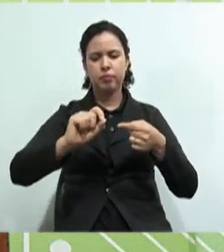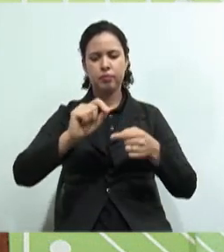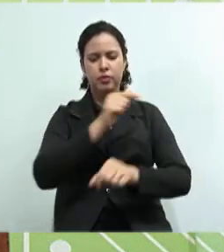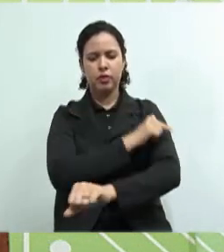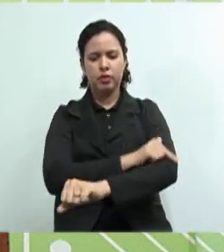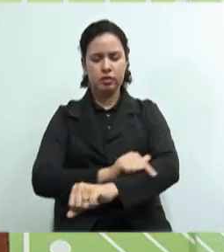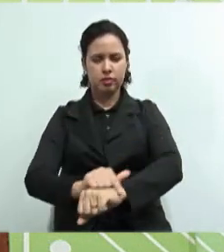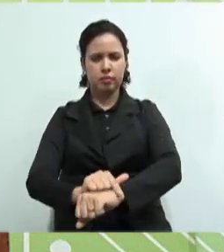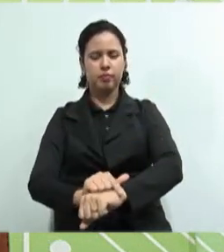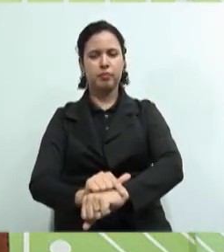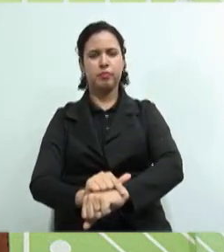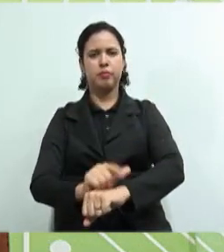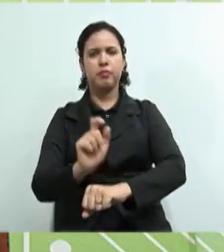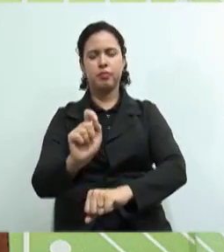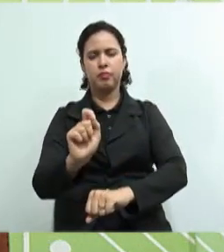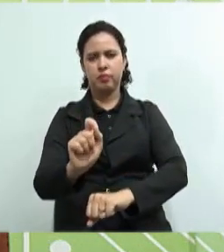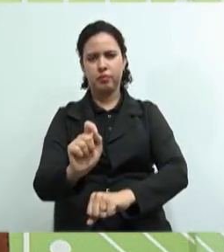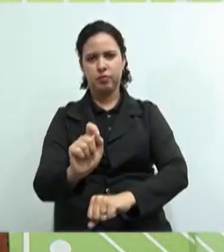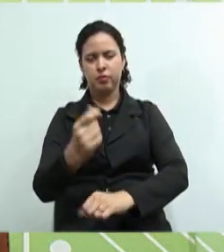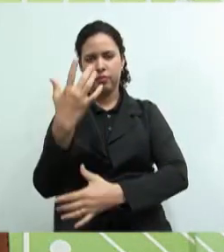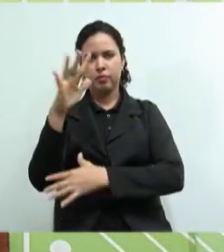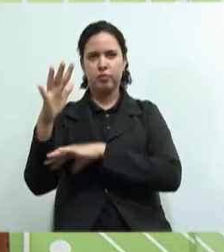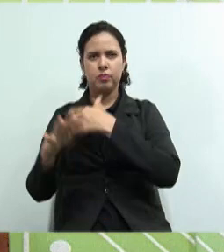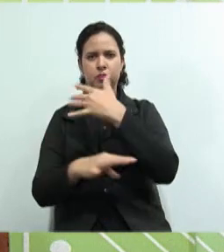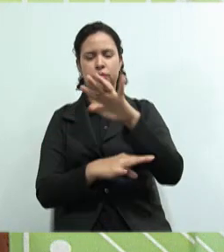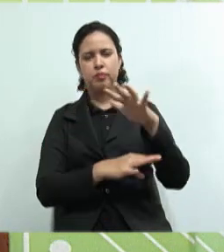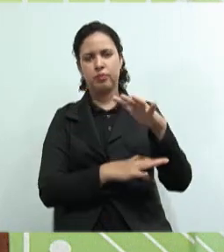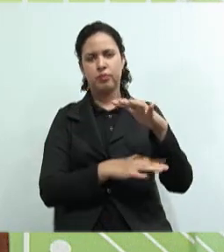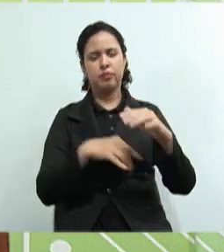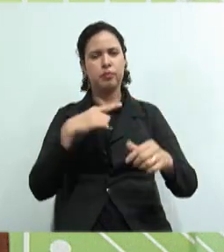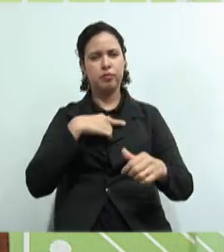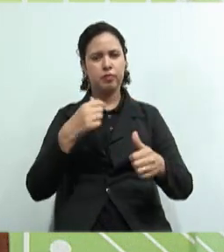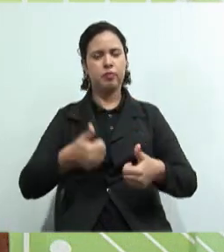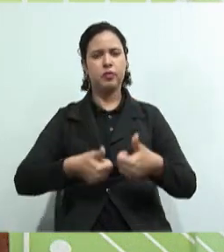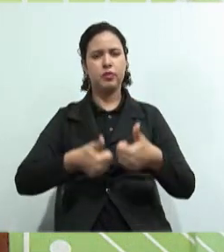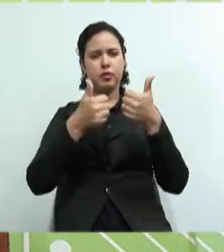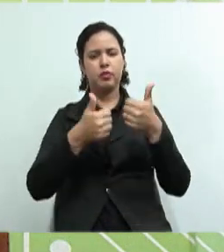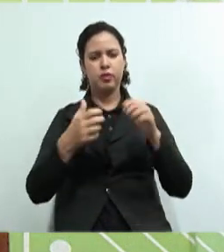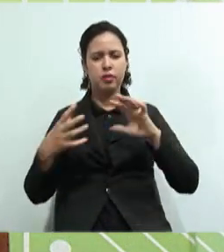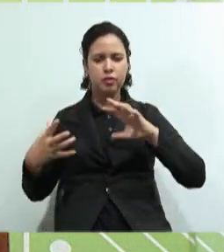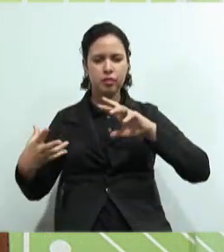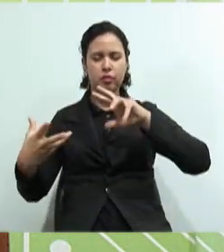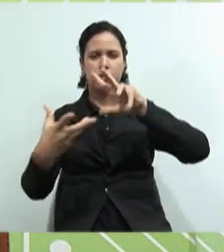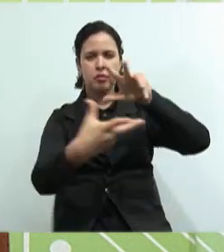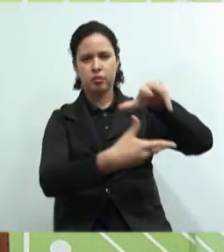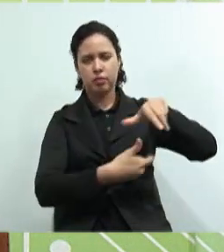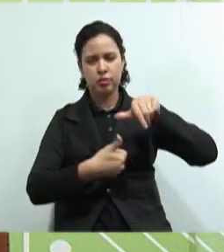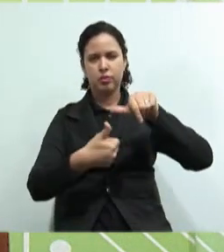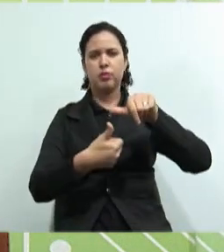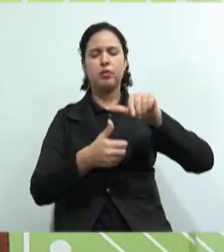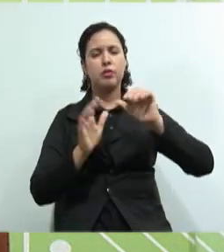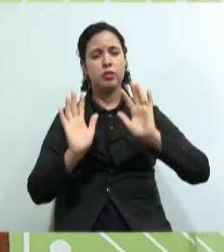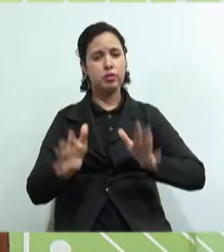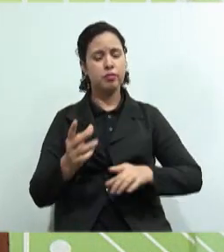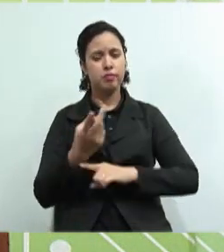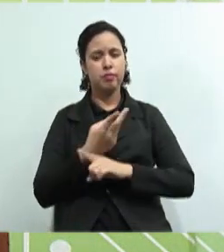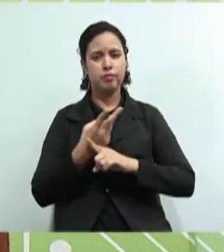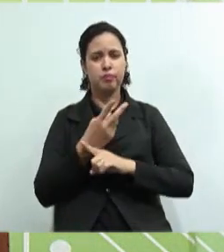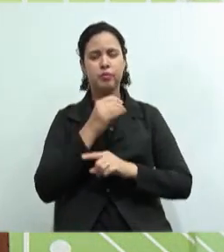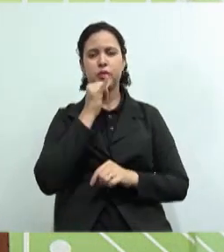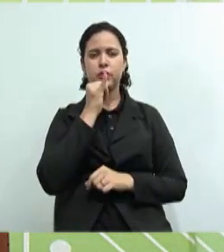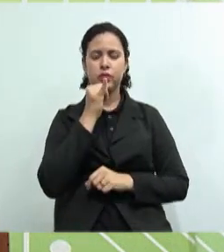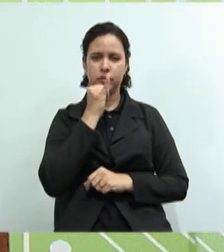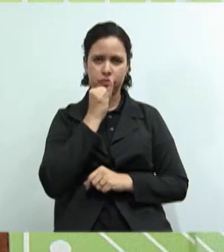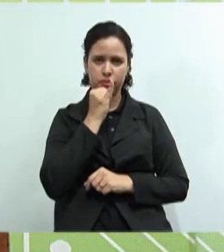florestas, ele também vai ter um reconhecimento melhorado, assim. Isso no mundo é toda uma tendência. Né? Por exemplo, se a gente fala lá dos